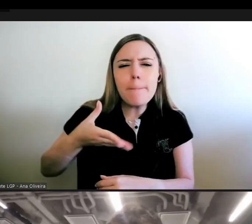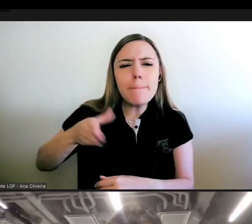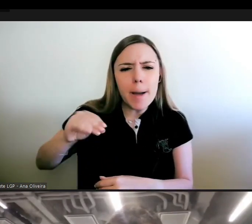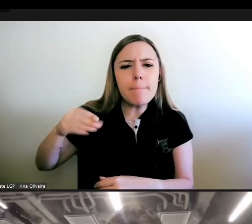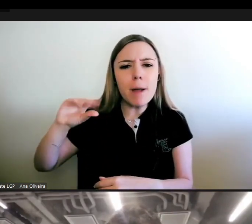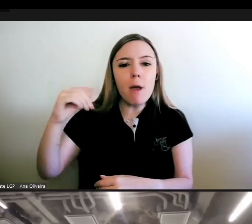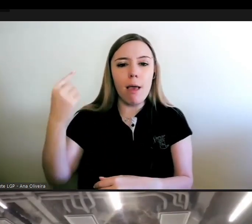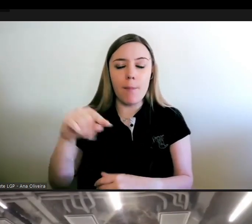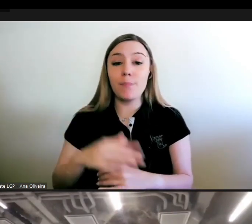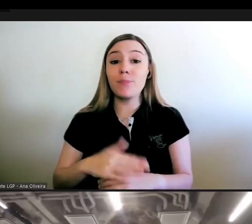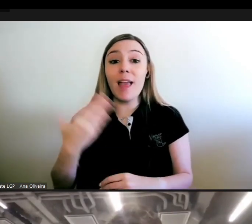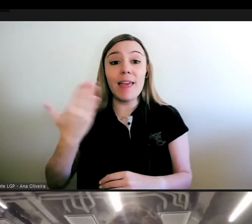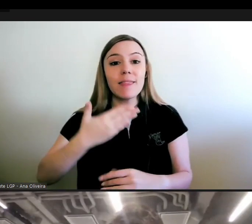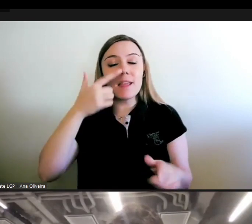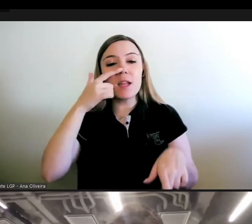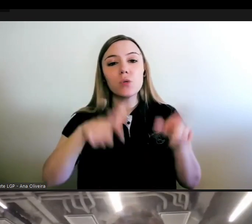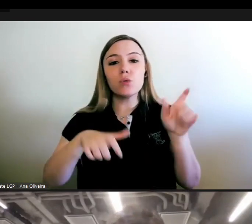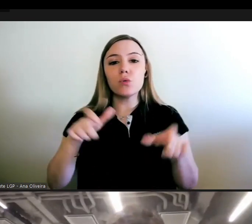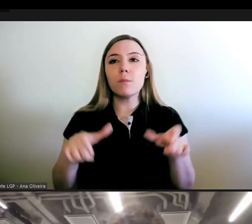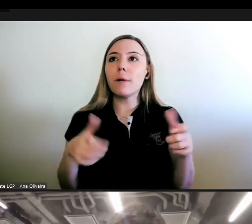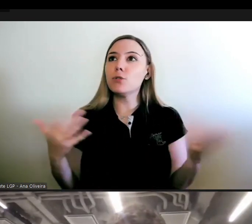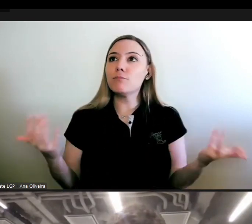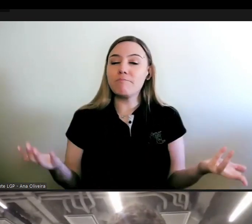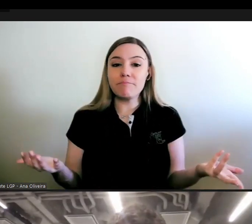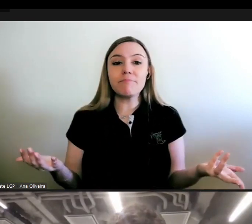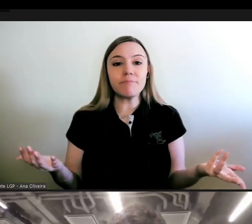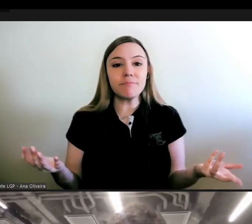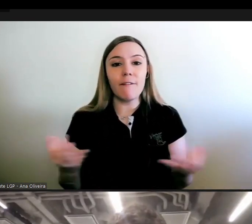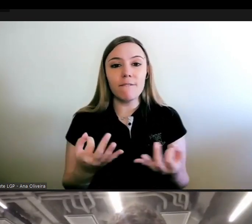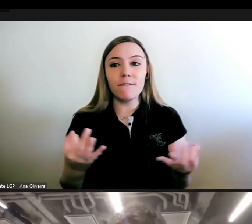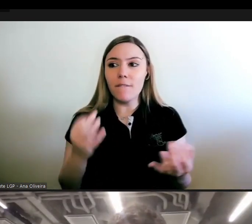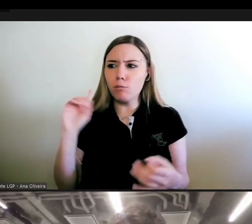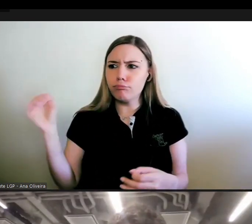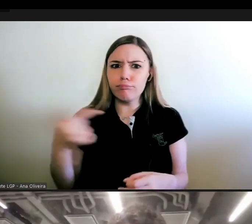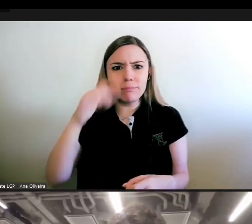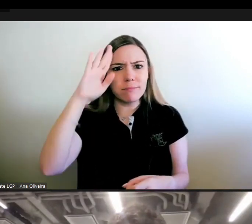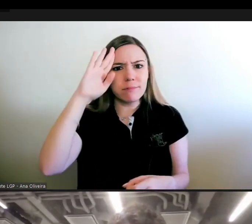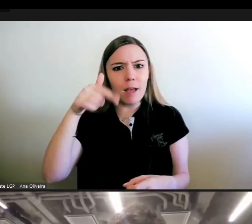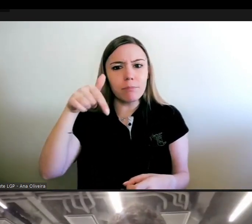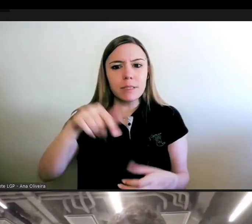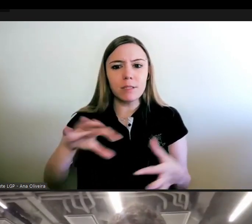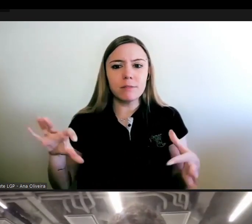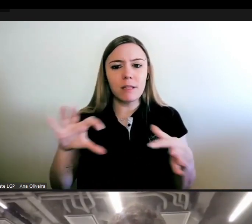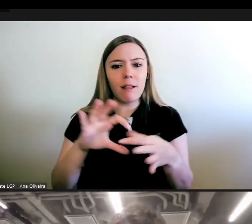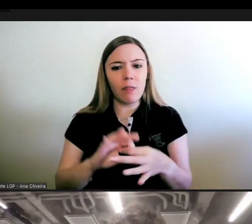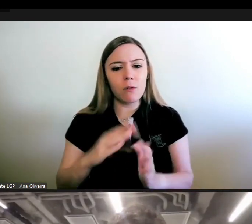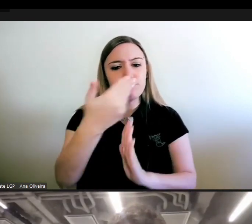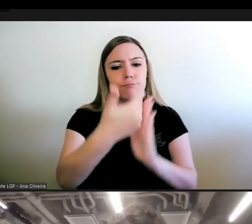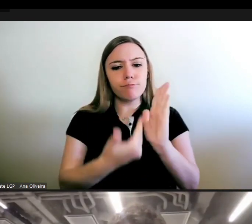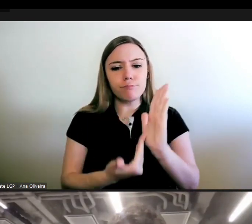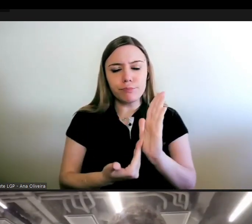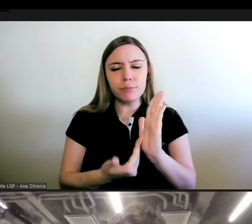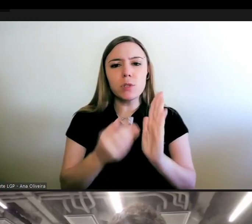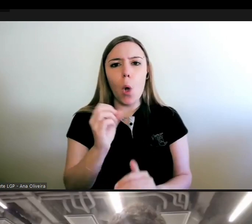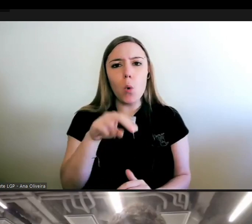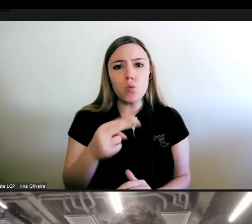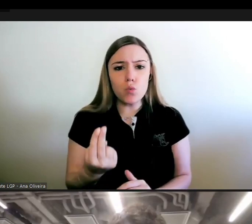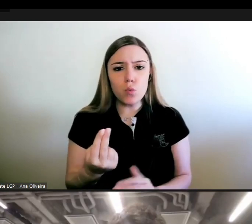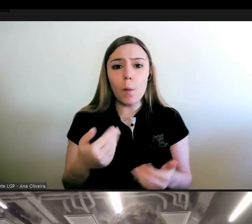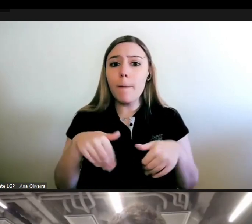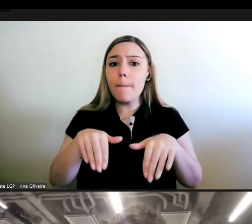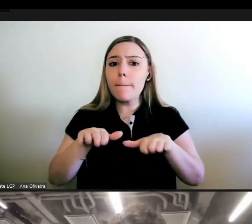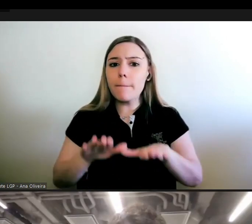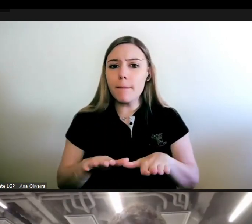questão, os direitos humanos são uma carta, como sabemos, das Nações Unidas, mas por si só